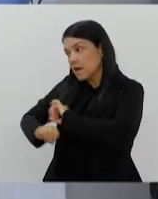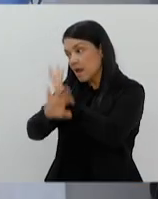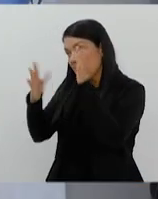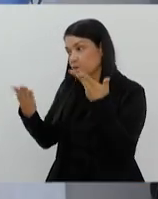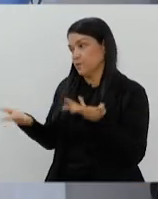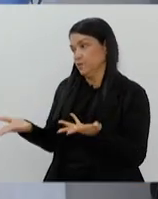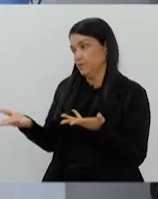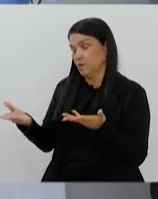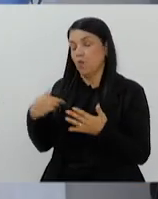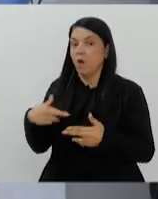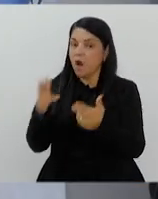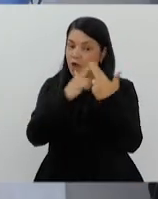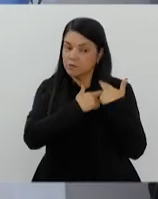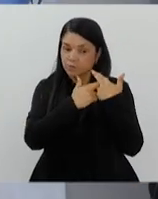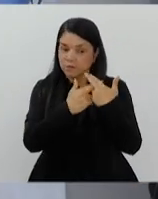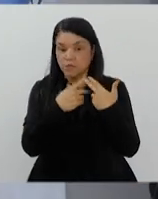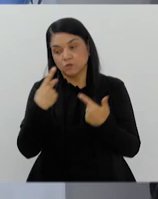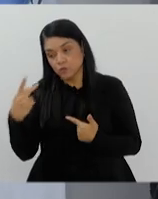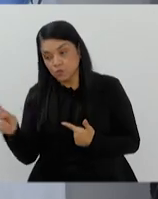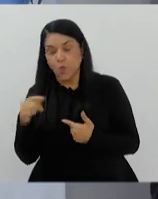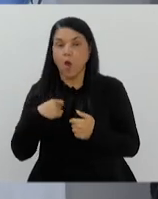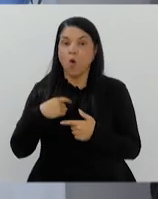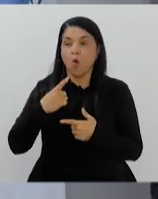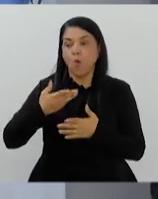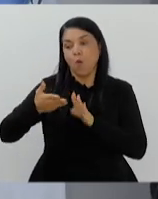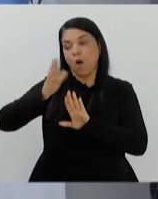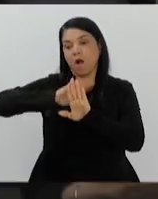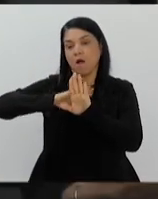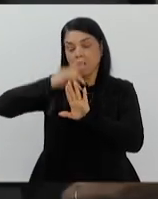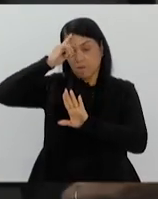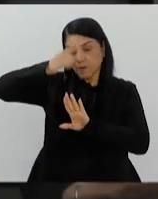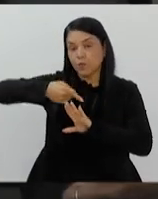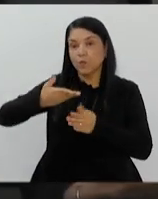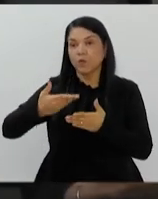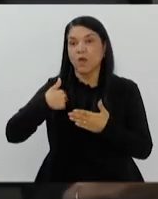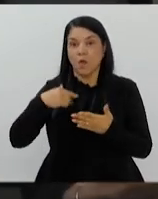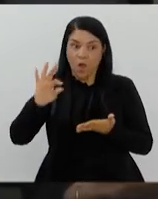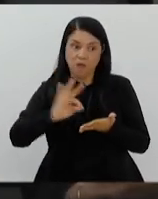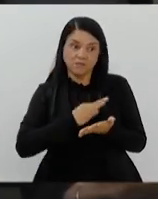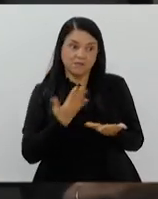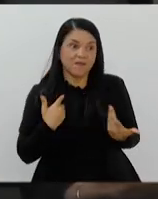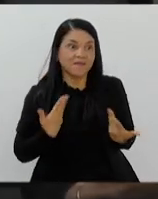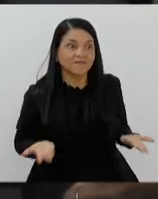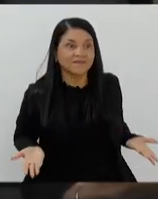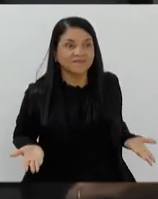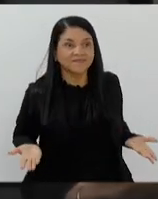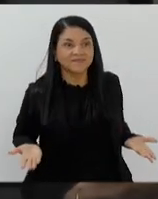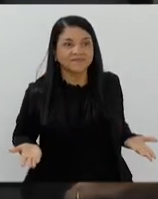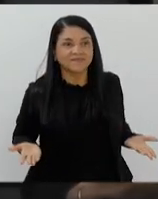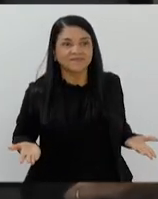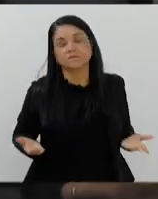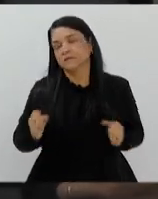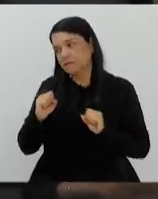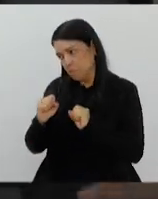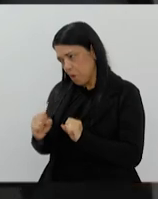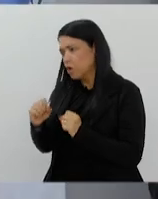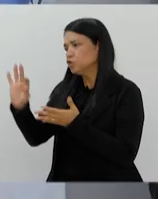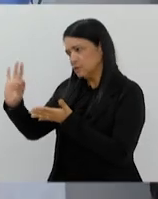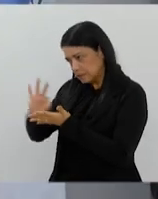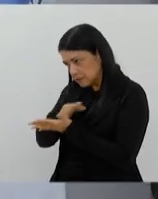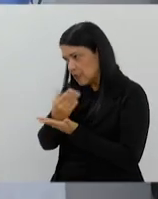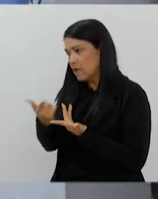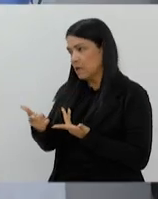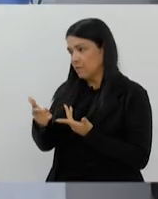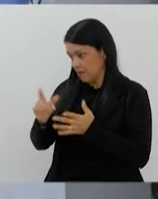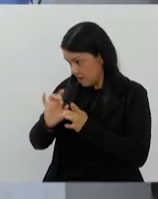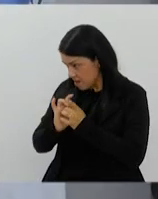responsabilidade é da senhora ou a senhora recebeu uma ordem qual é a situação qu ass mas Quem assinou fui eu né então tudo bem A senhora pode assinar mas assinou de